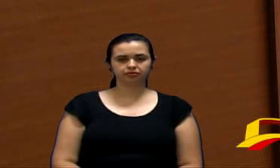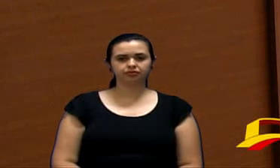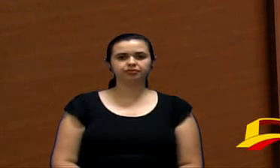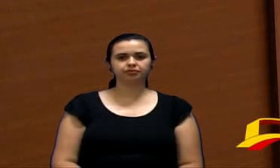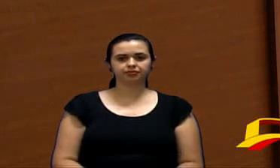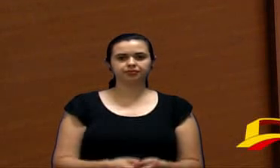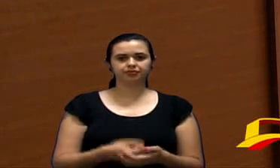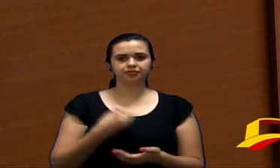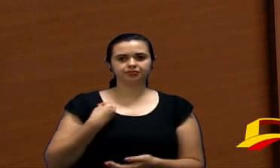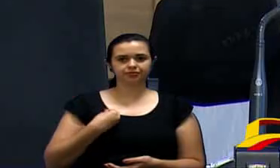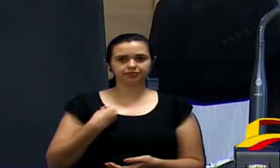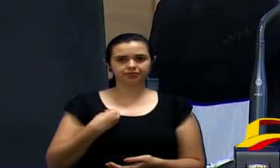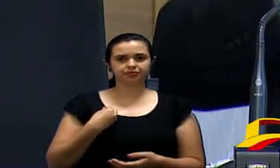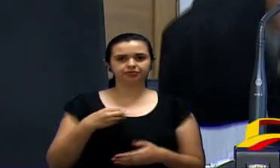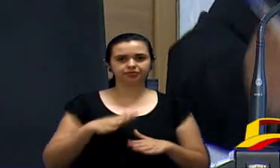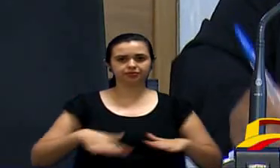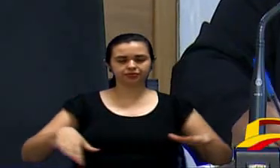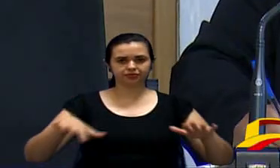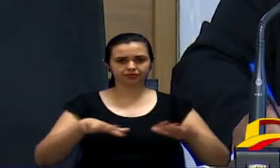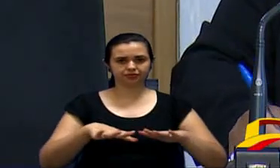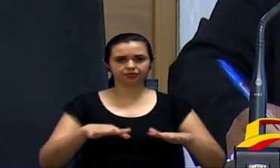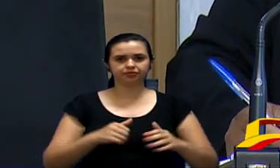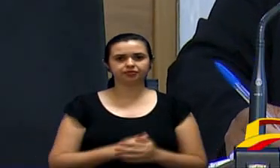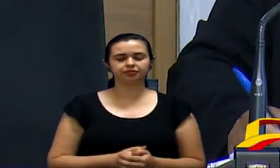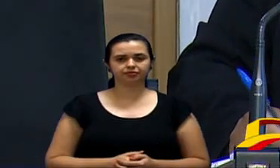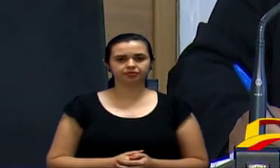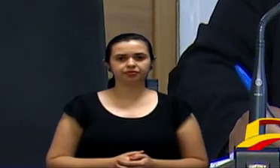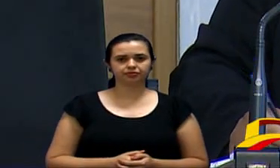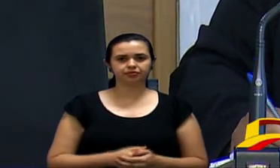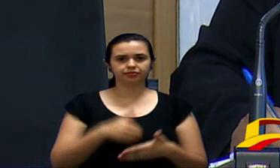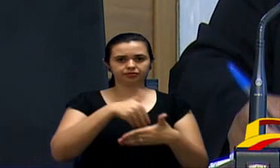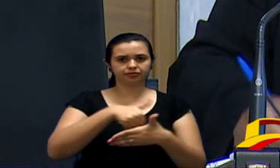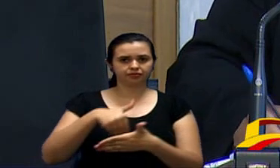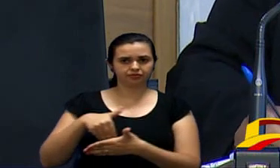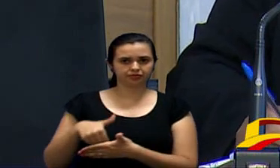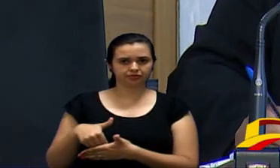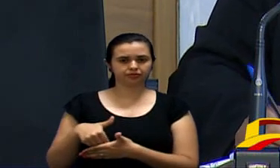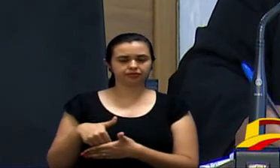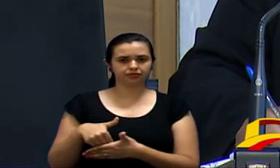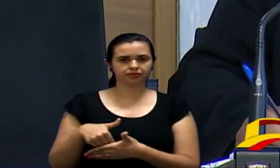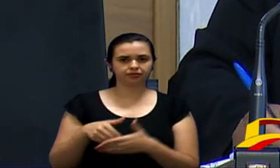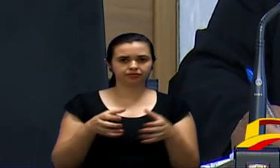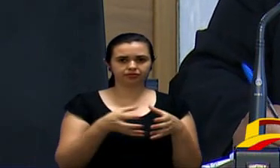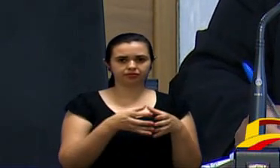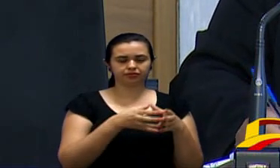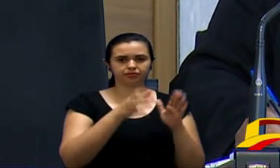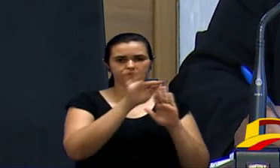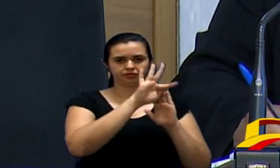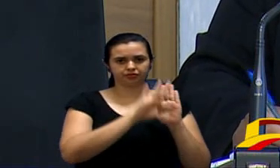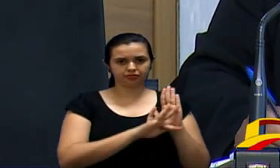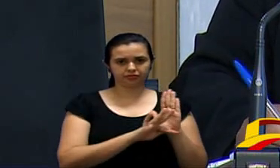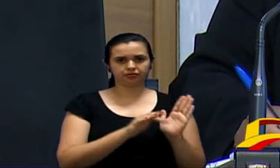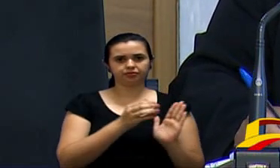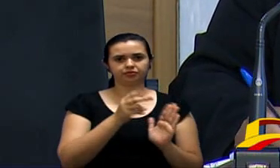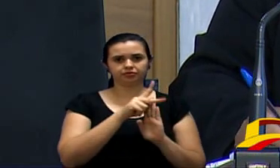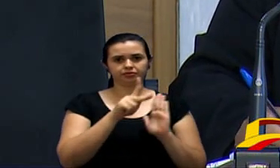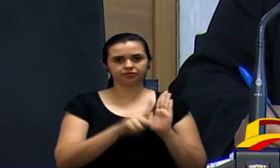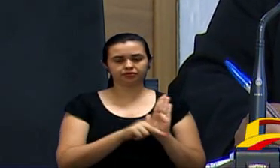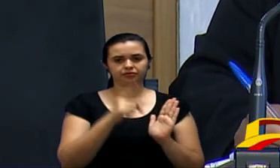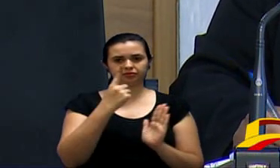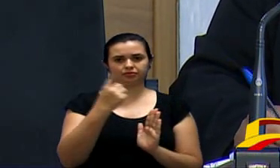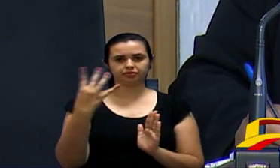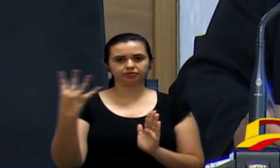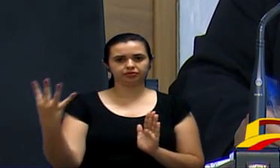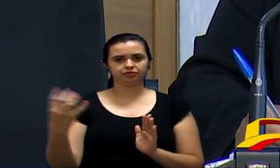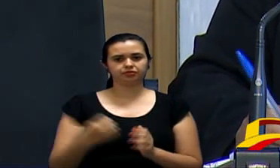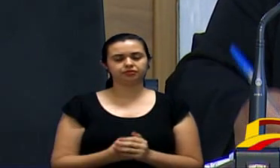Tendo no regimental, declaro aberto nosso trabalho para a comissão de redação. Eu coloco em votação a comissão de redação do projeto 114. Os vereadores